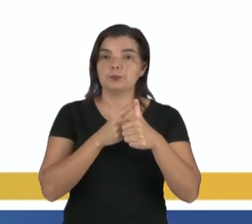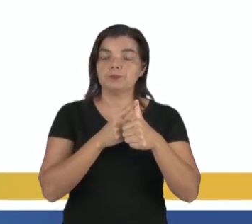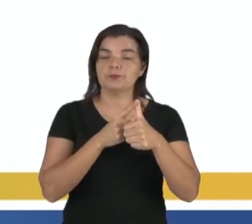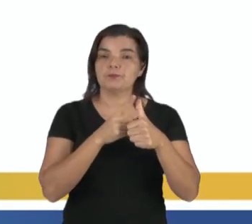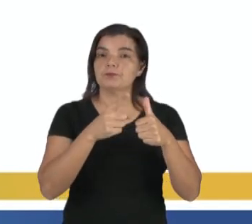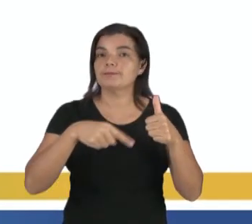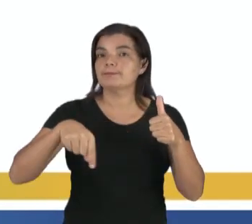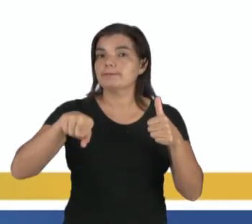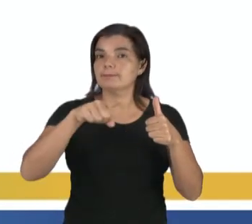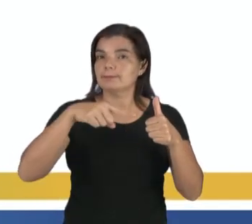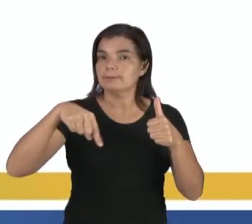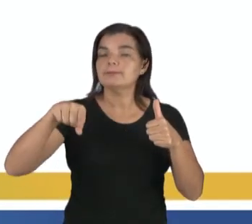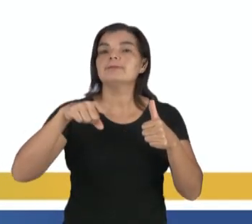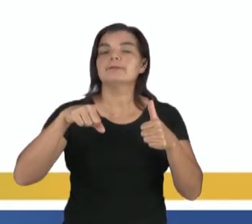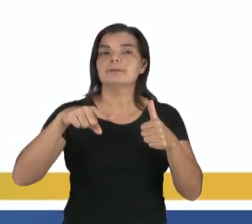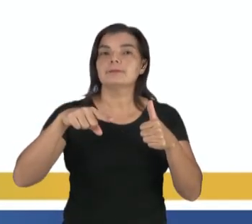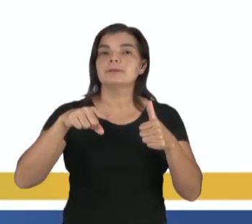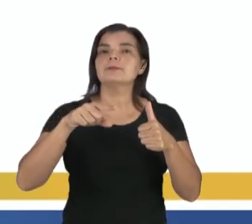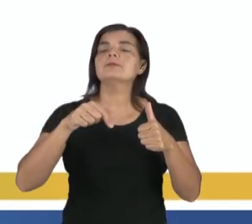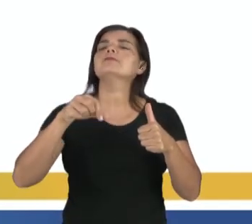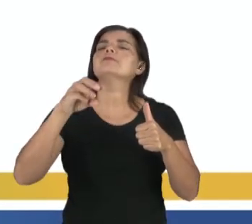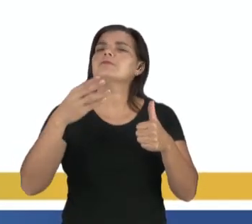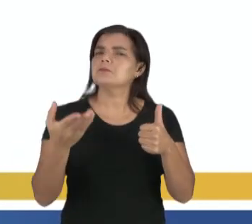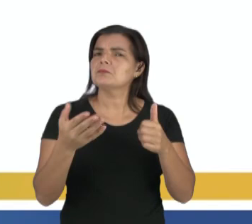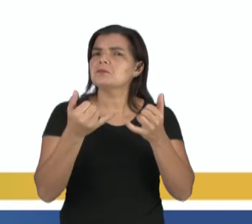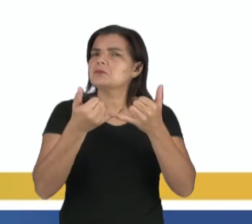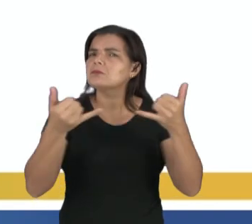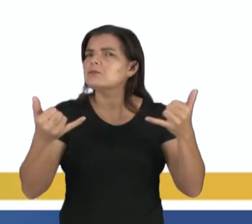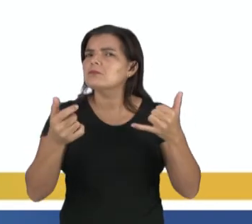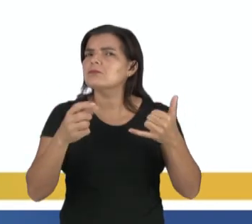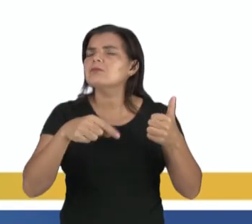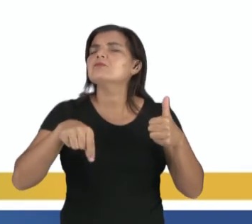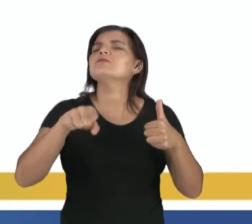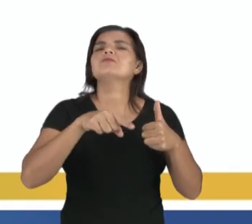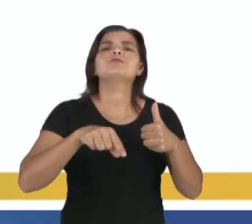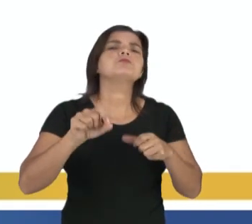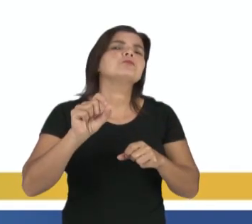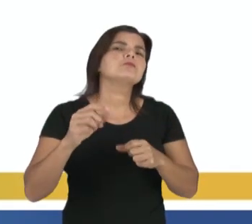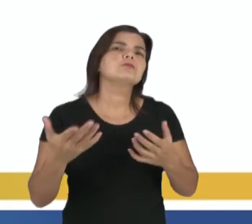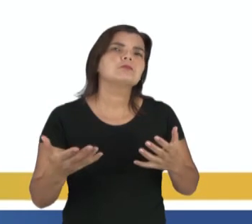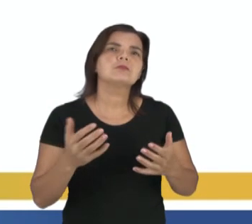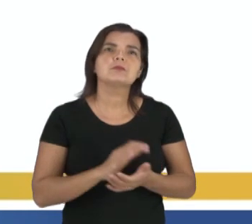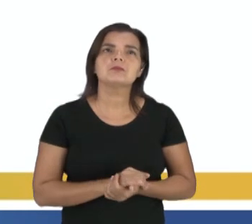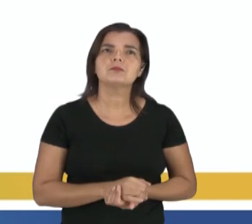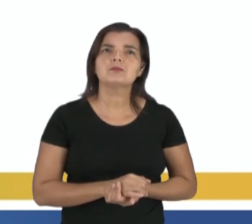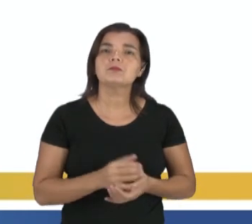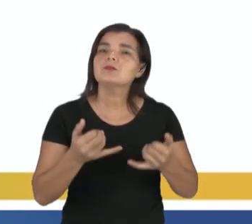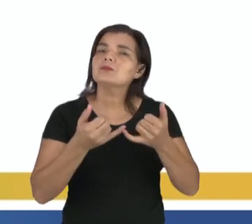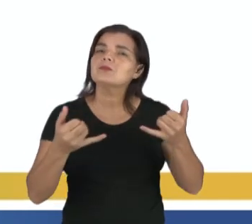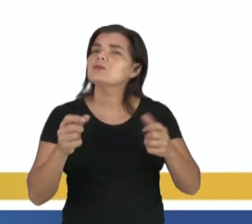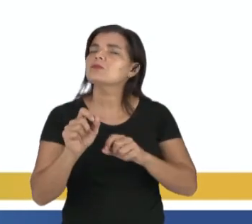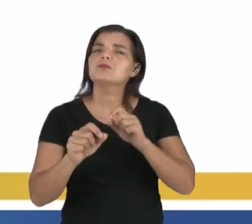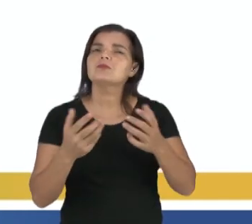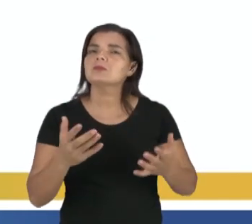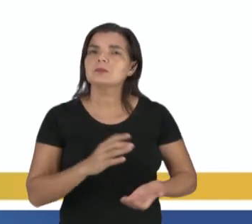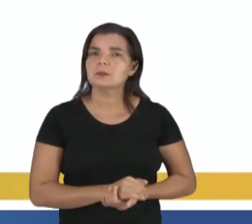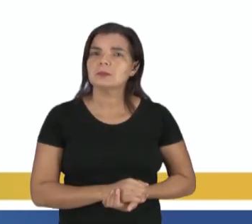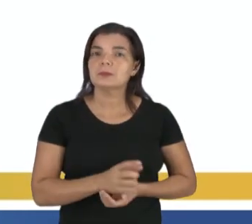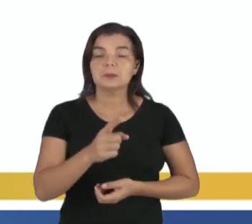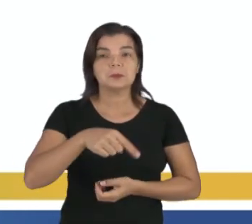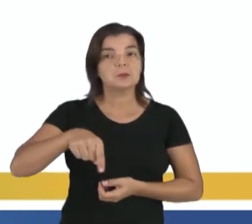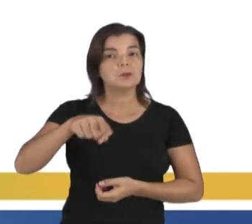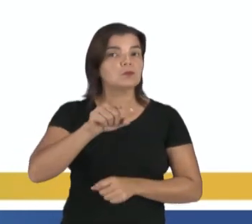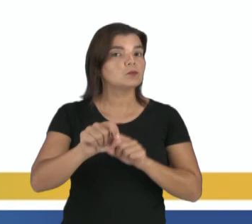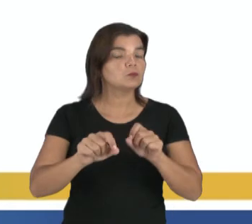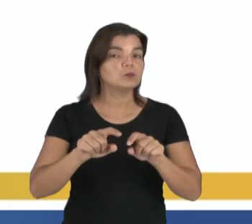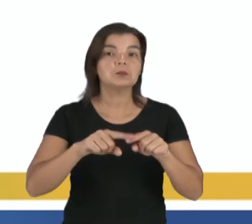inicia o texto, eles. Eles são tão finos. O que são tão finos? Eles são tão